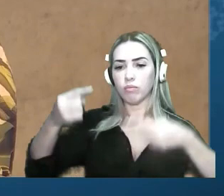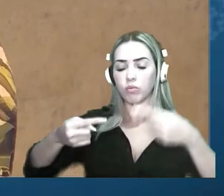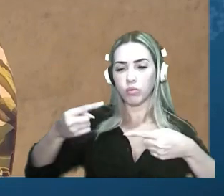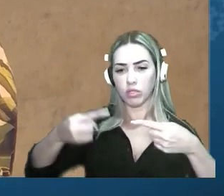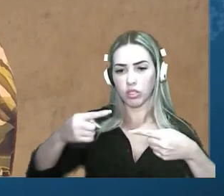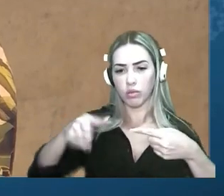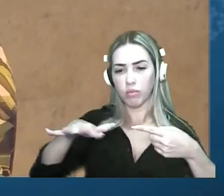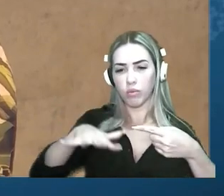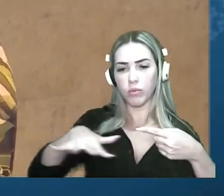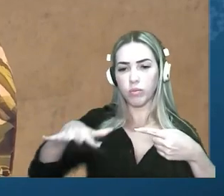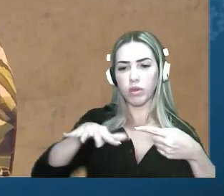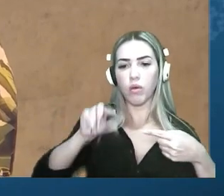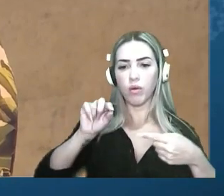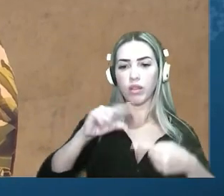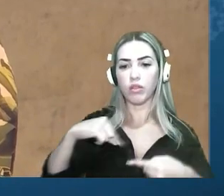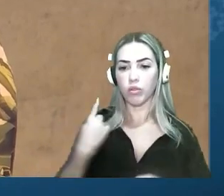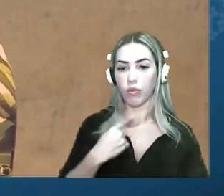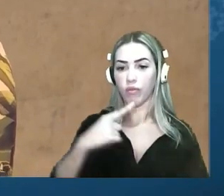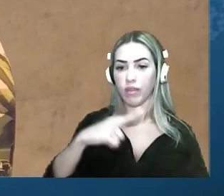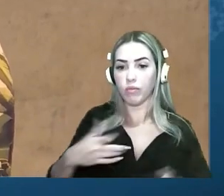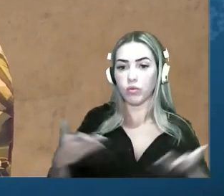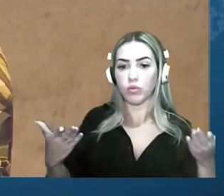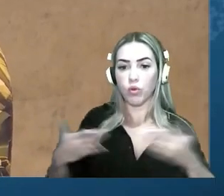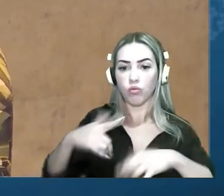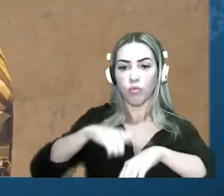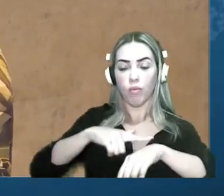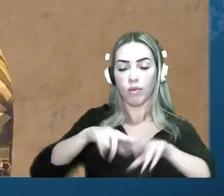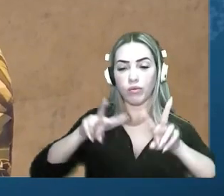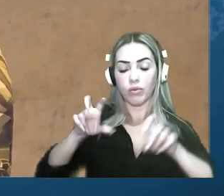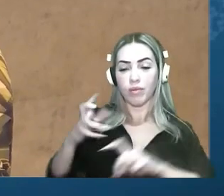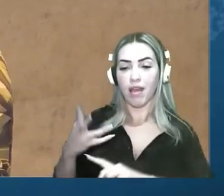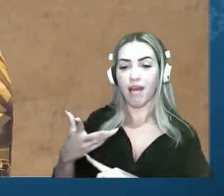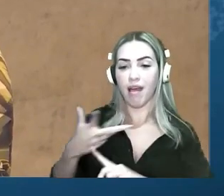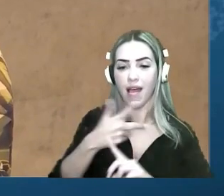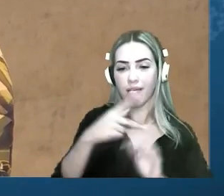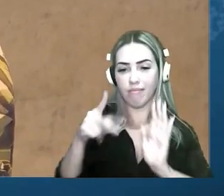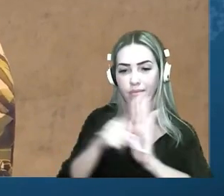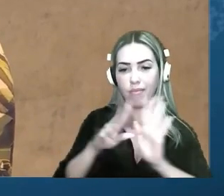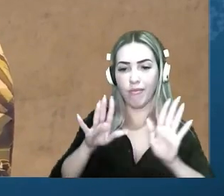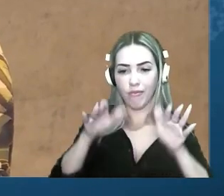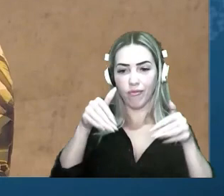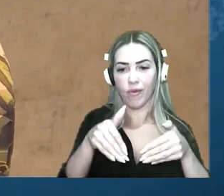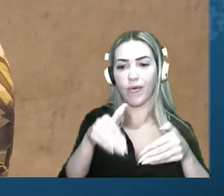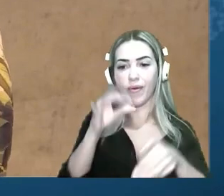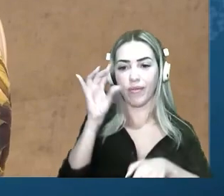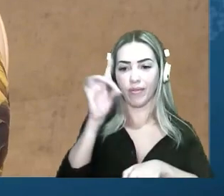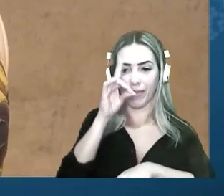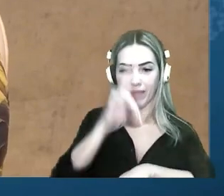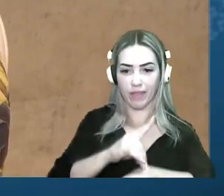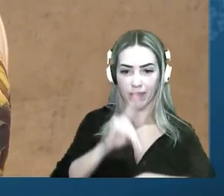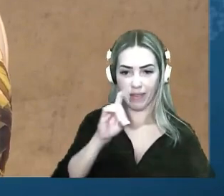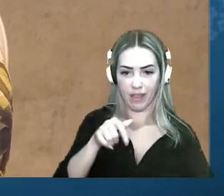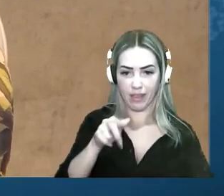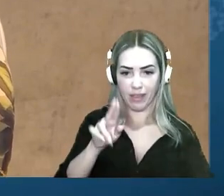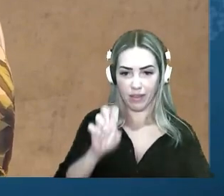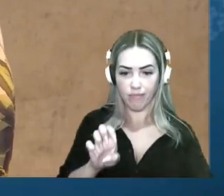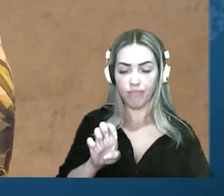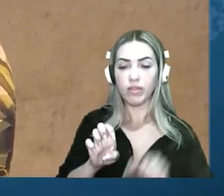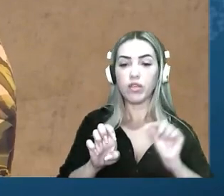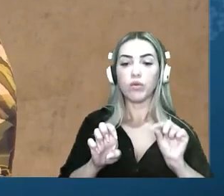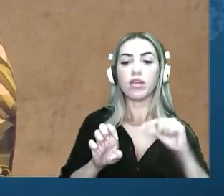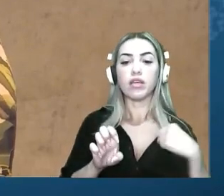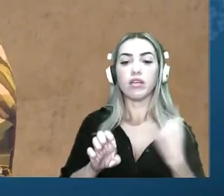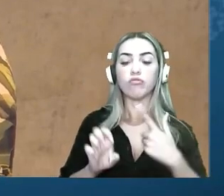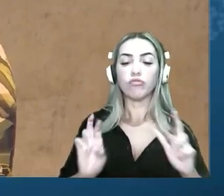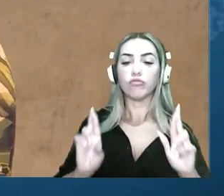temos nesse momento, o estado da arte das políticas relacionadas à dengue e o que nós podemos esperar